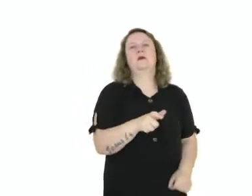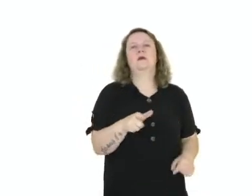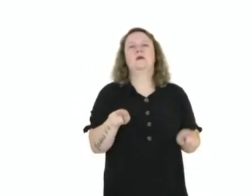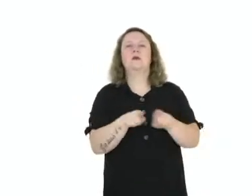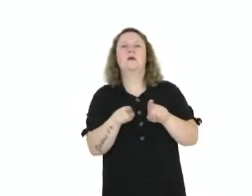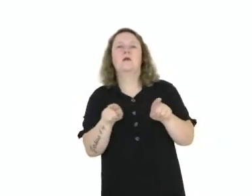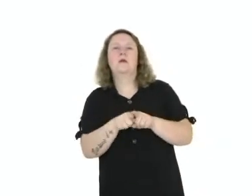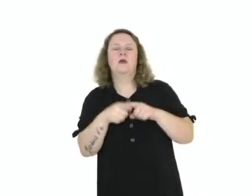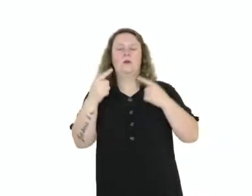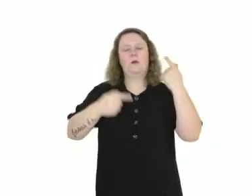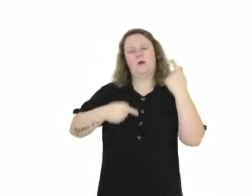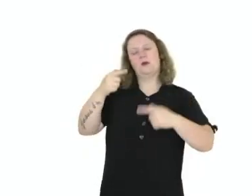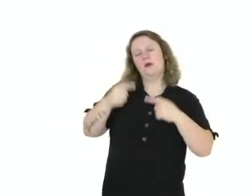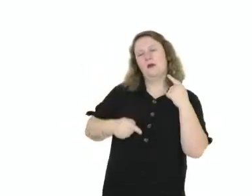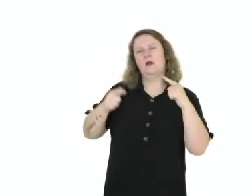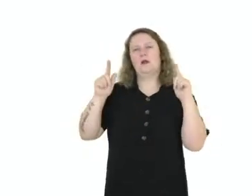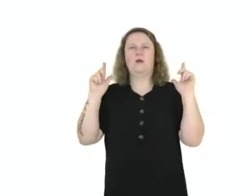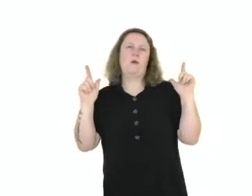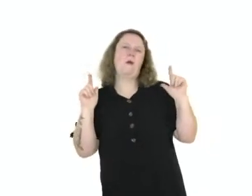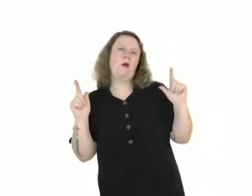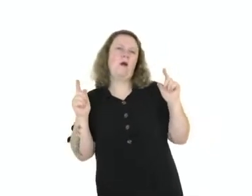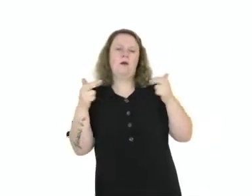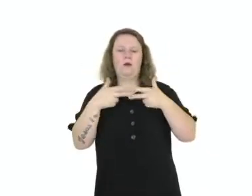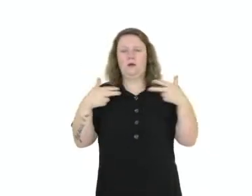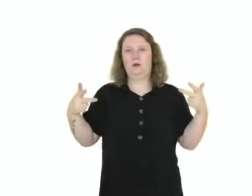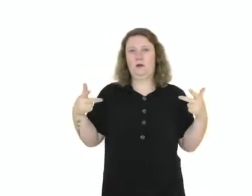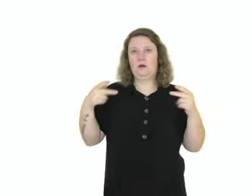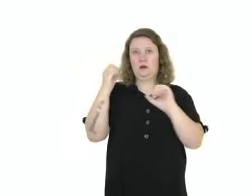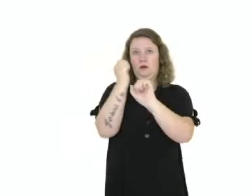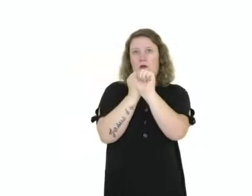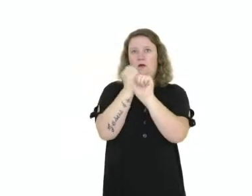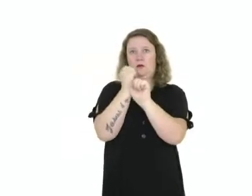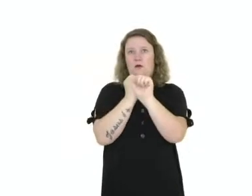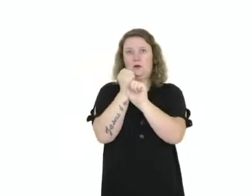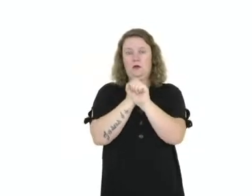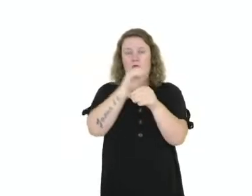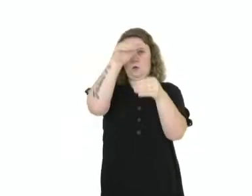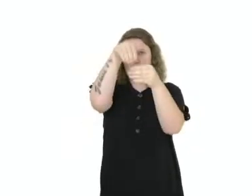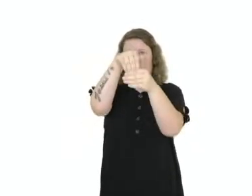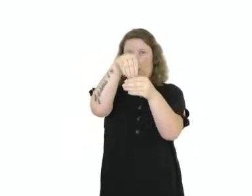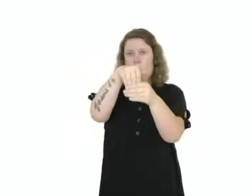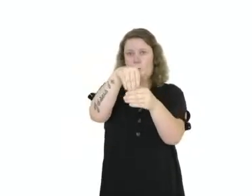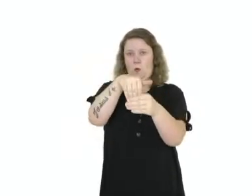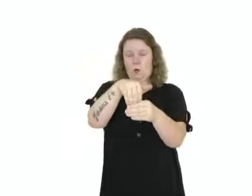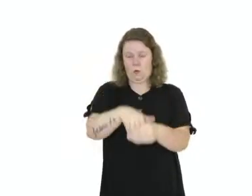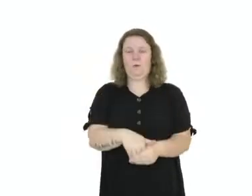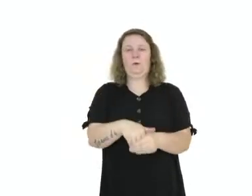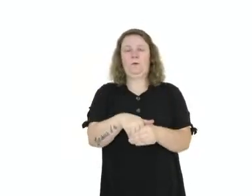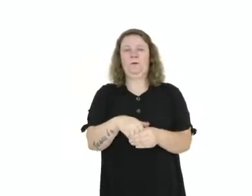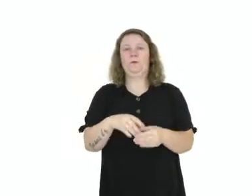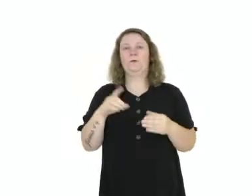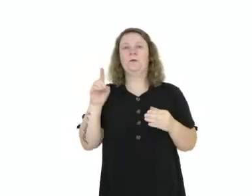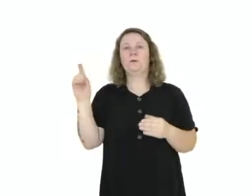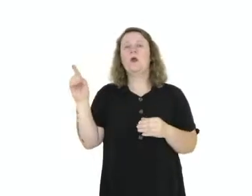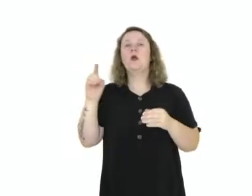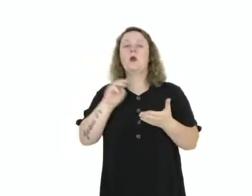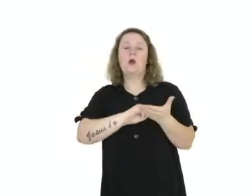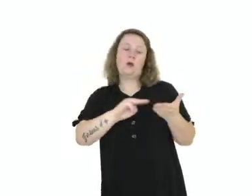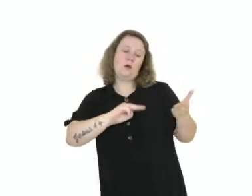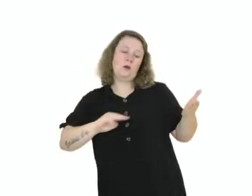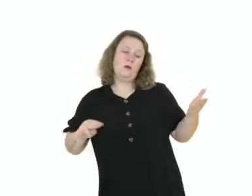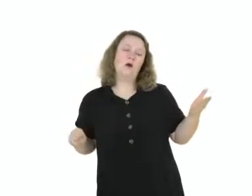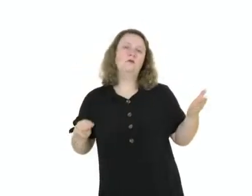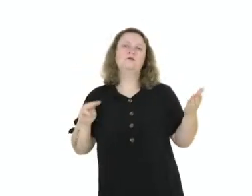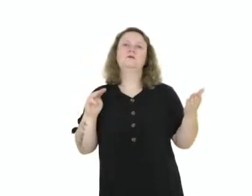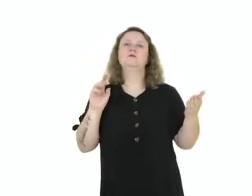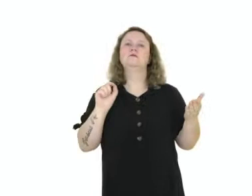entretenimento e política, por estarmos em um ano eleitoral, conta Zilioli à BBC Brasil. O método de